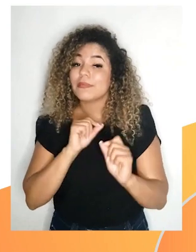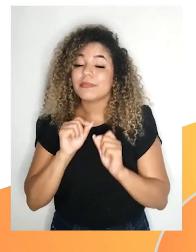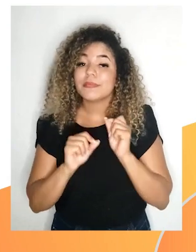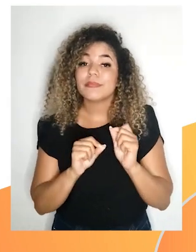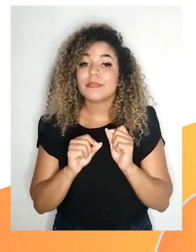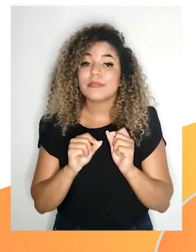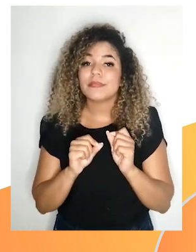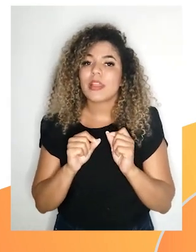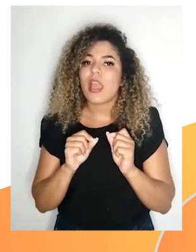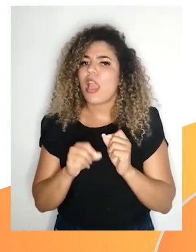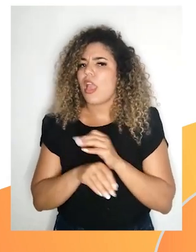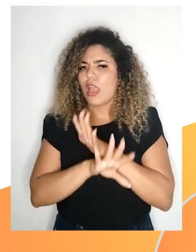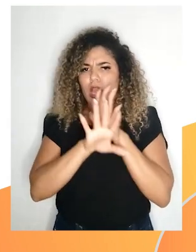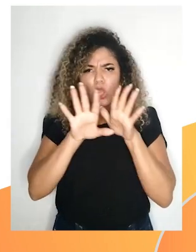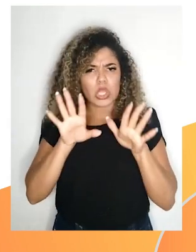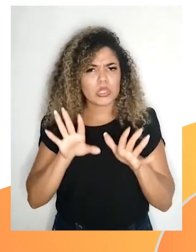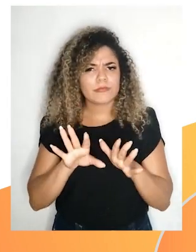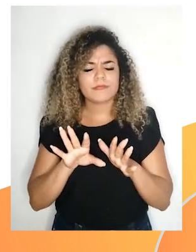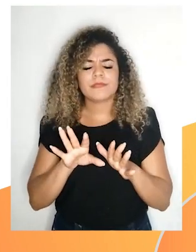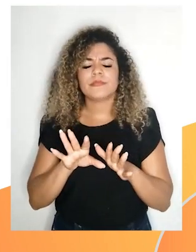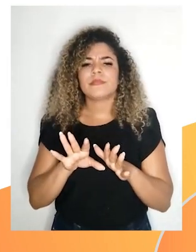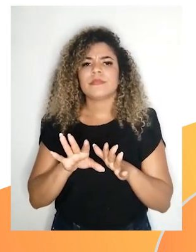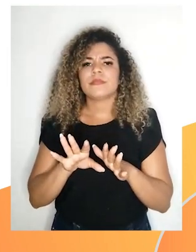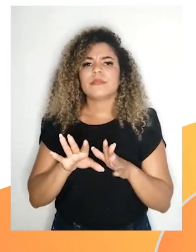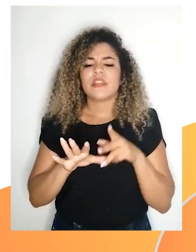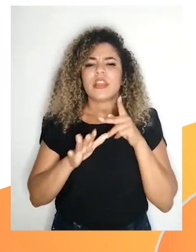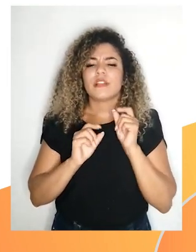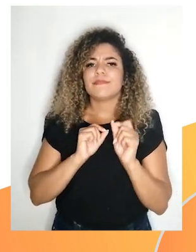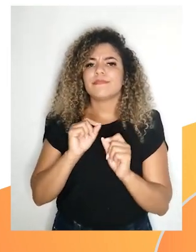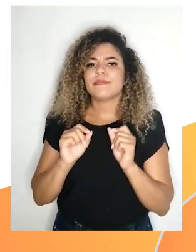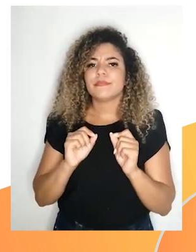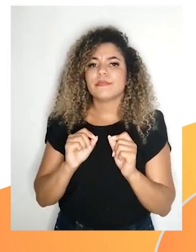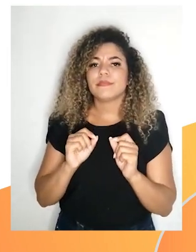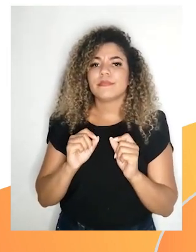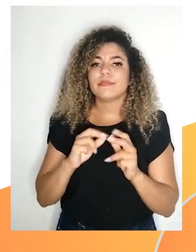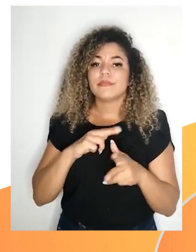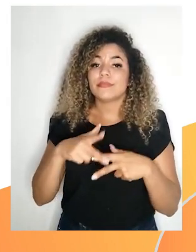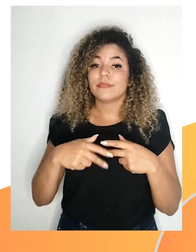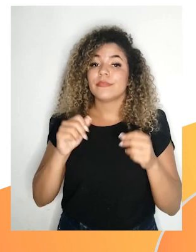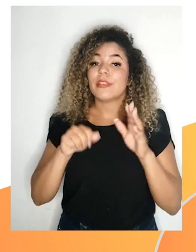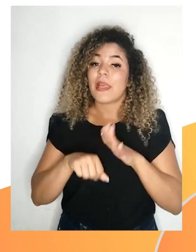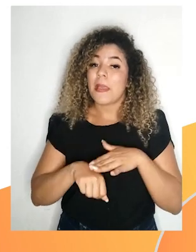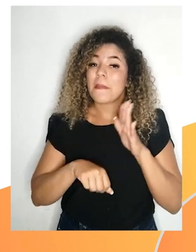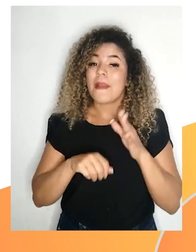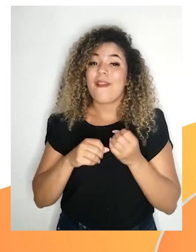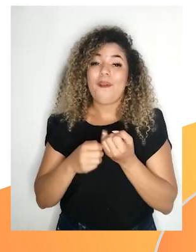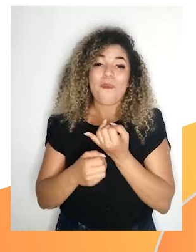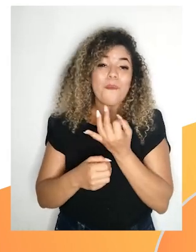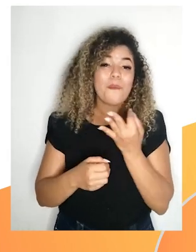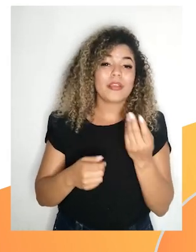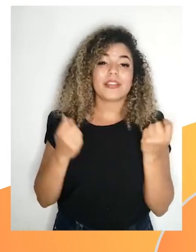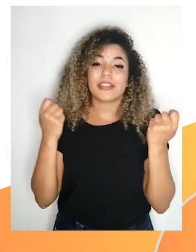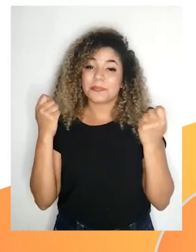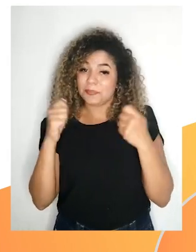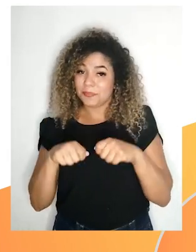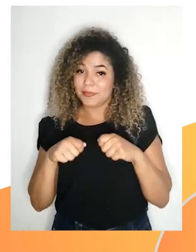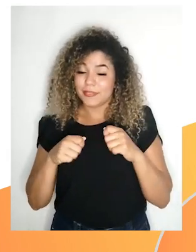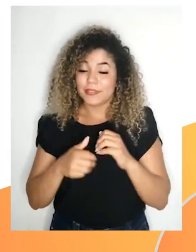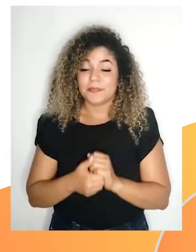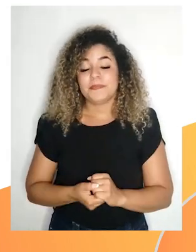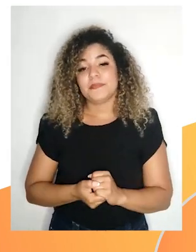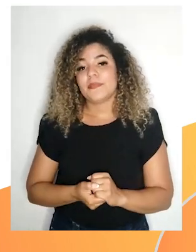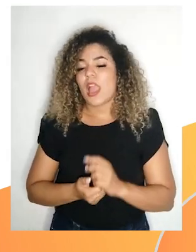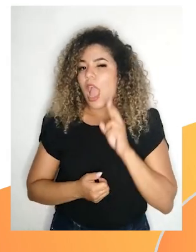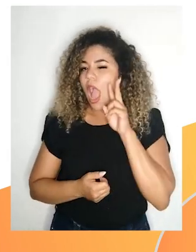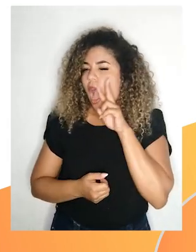frequência, logicamente, né, como ele falou aqui, é o prêmio que tem a maior quantidade de possibilidades. Então, a